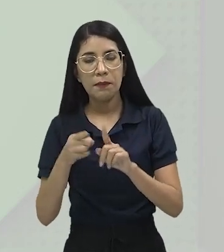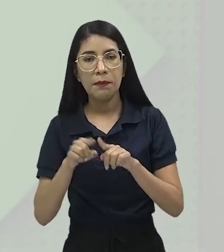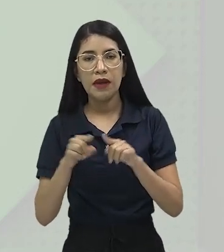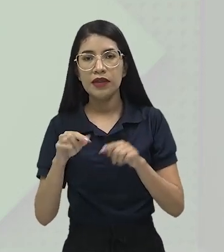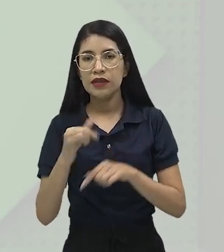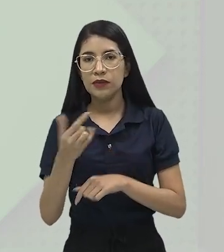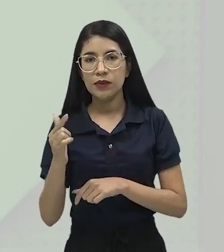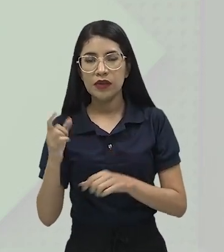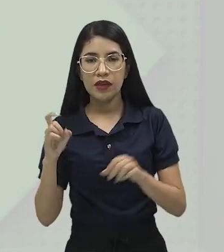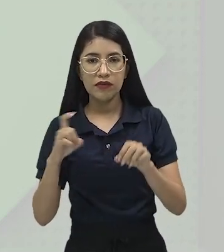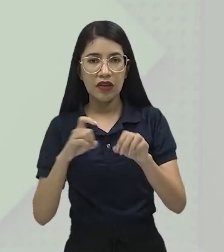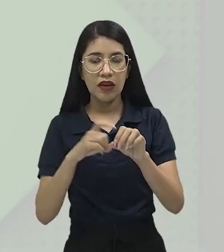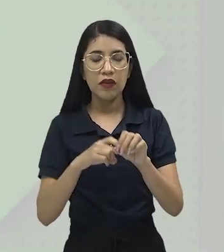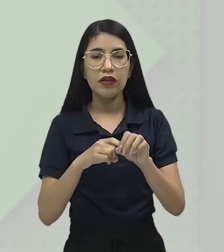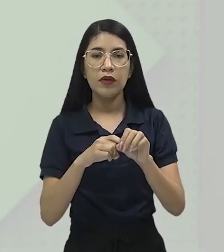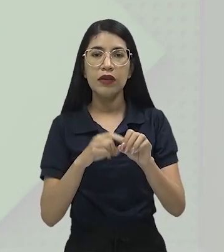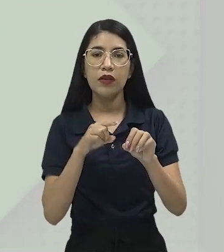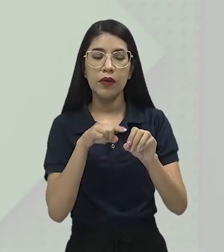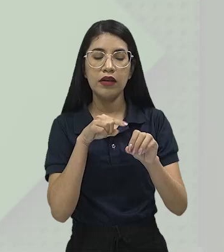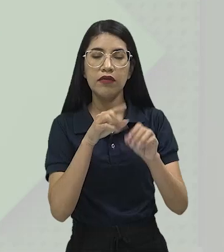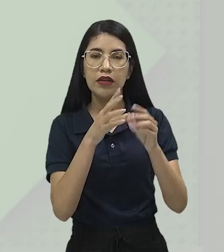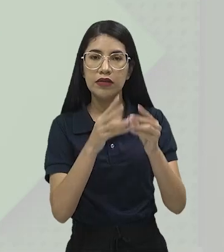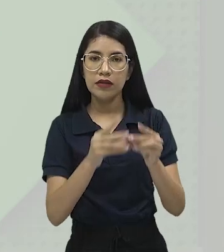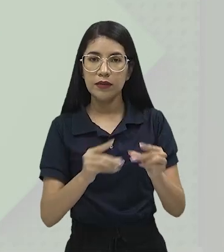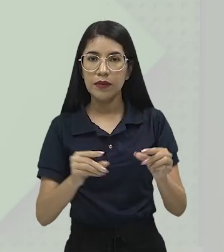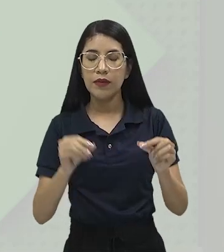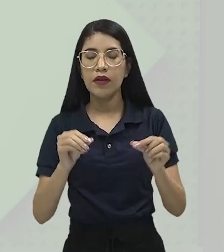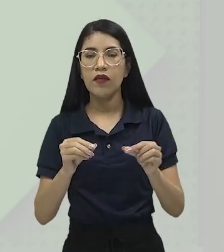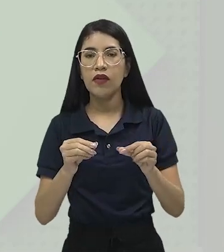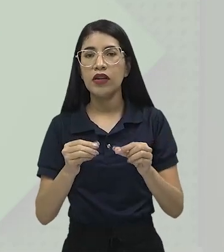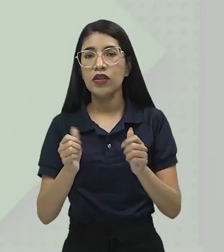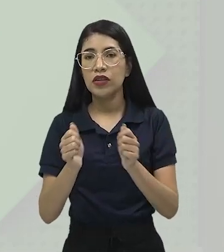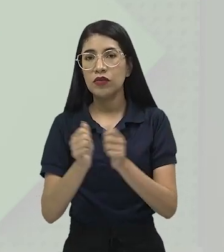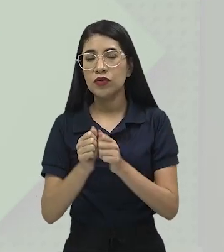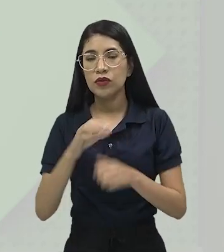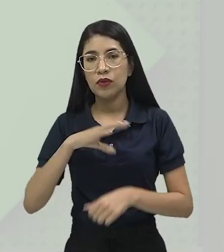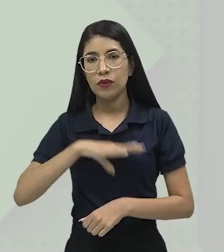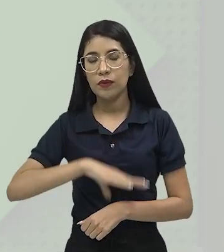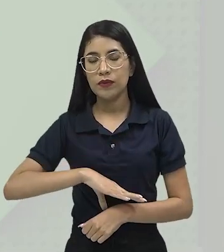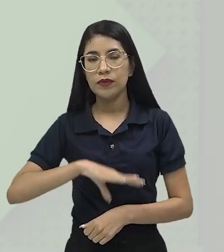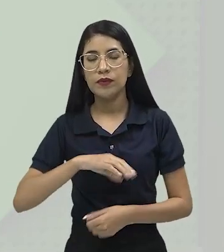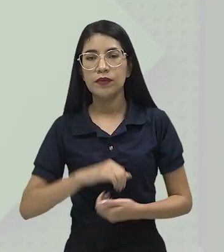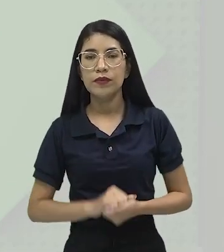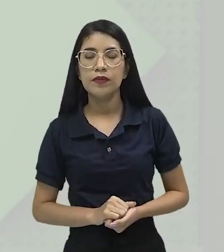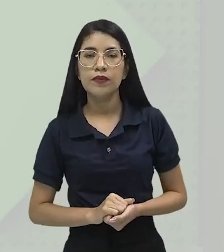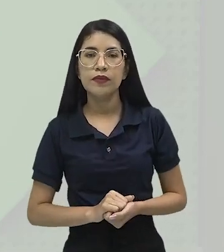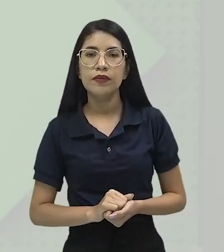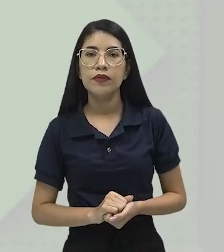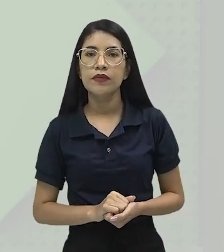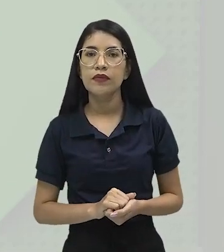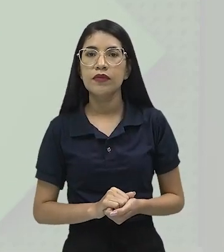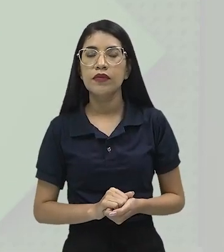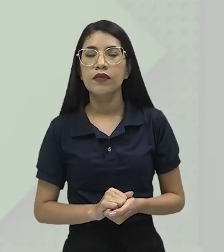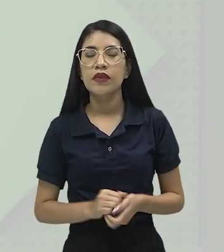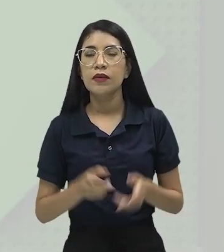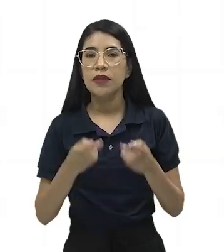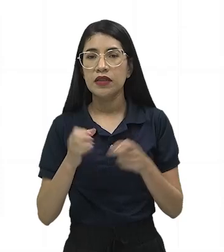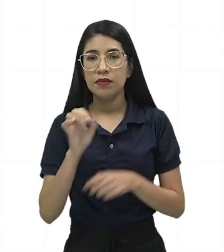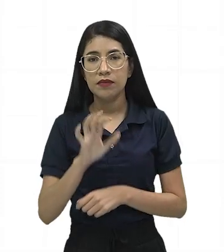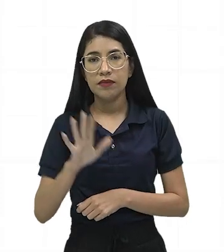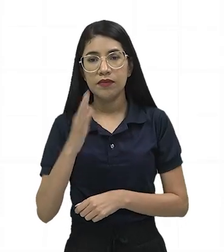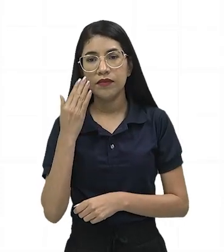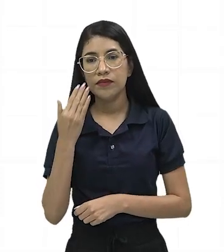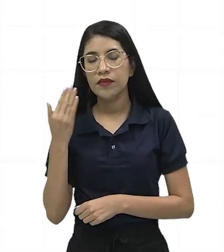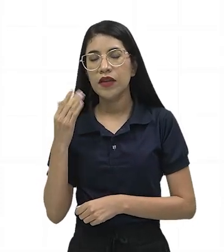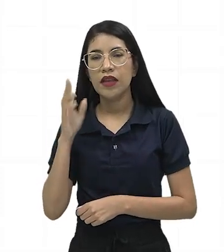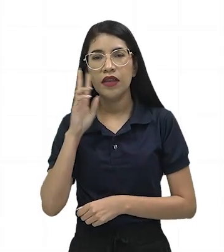foi fecundado, ele vai ser degenerado e vai vir ali então a menstruação, tá? A gente vai observar através de uma imagem,